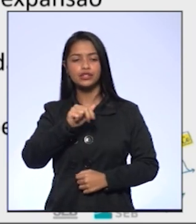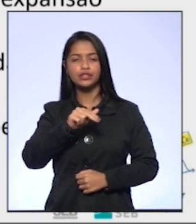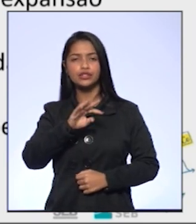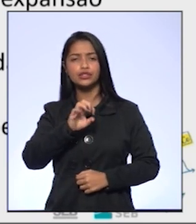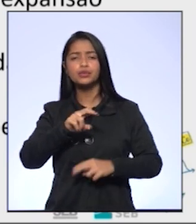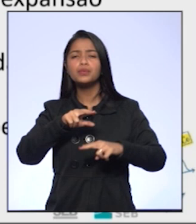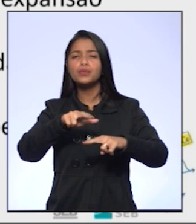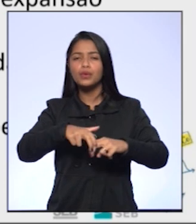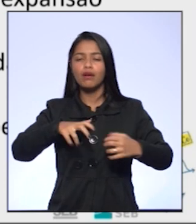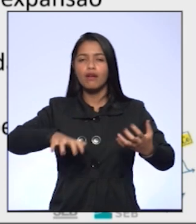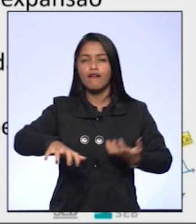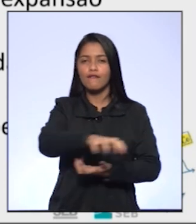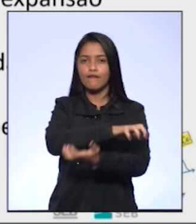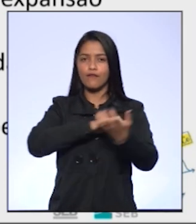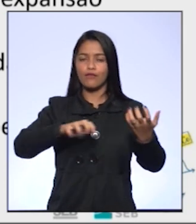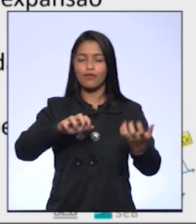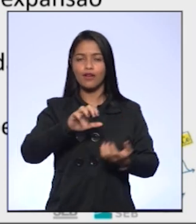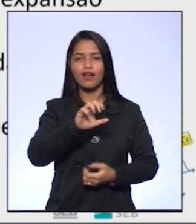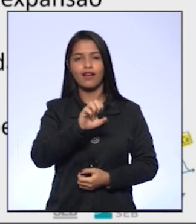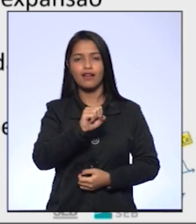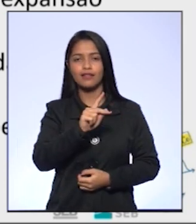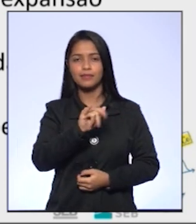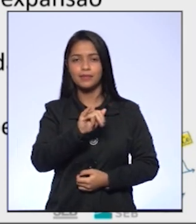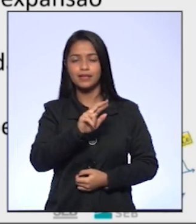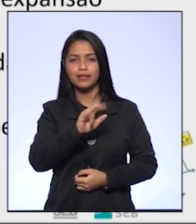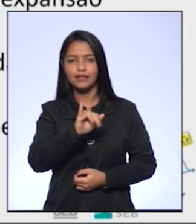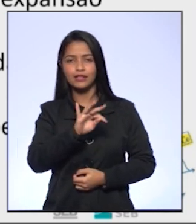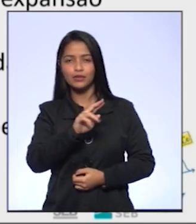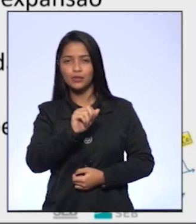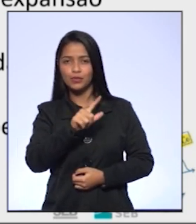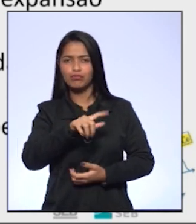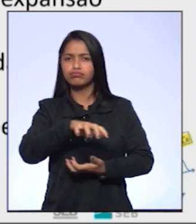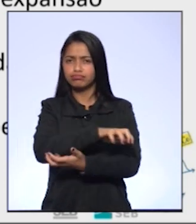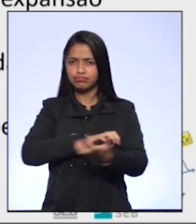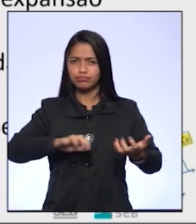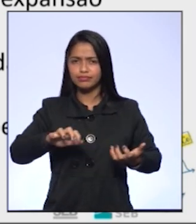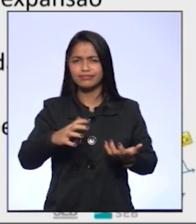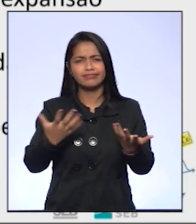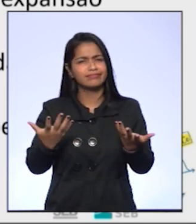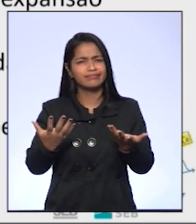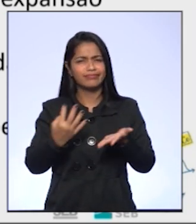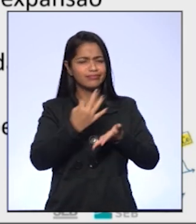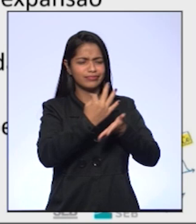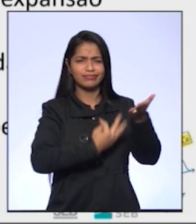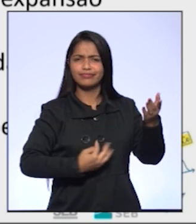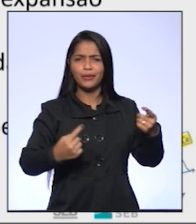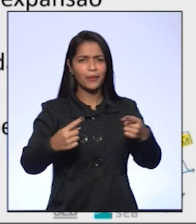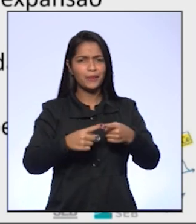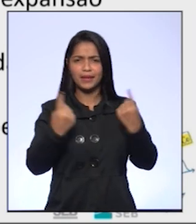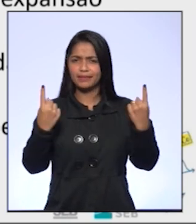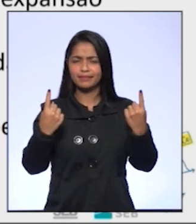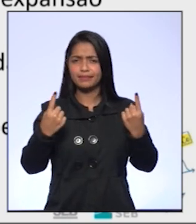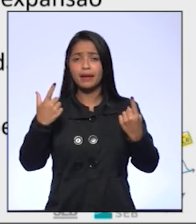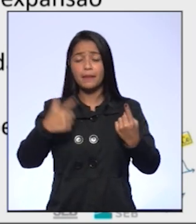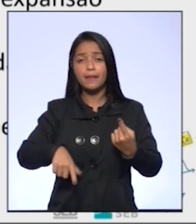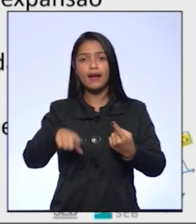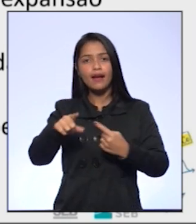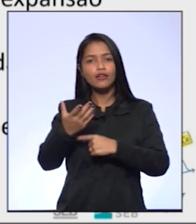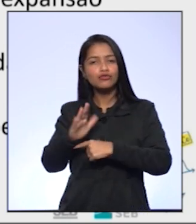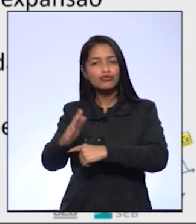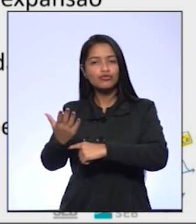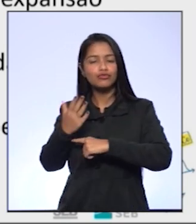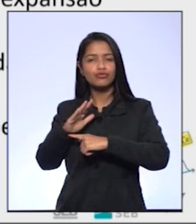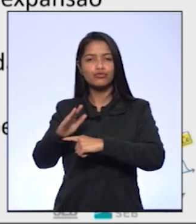Galera, não tem a ver com texto, né? Não teve reforma espiritual, não falei de reforma espiritual. E essa questão de fraternidade mendicante. Não são ordens